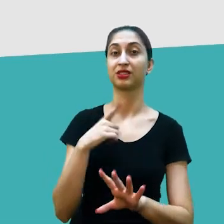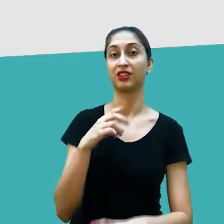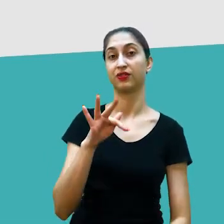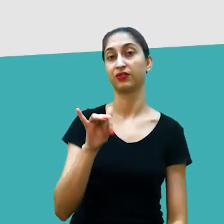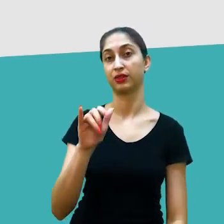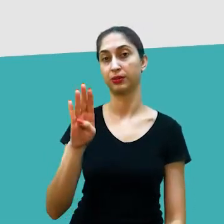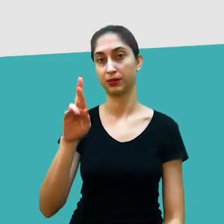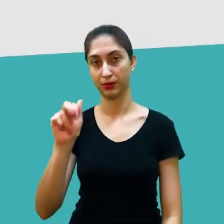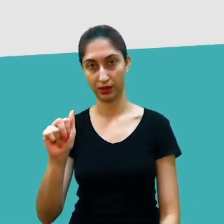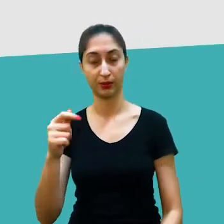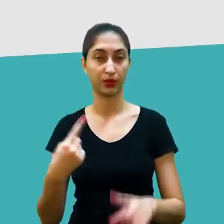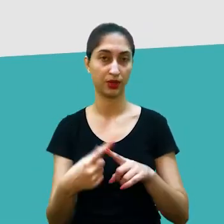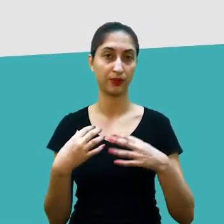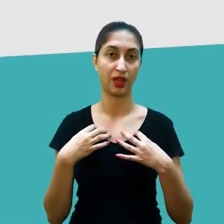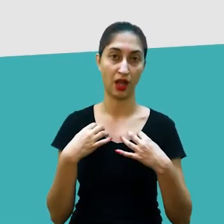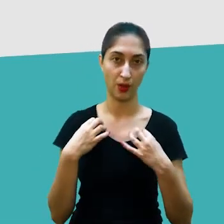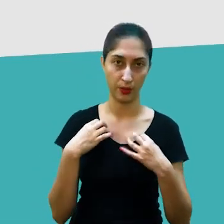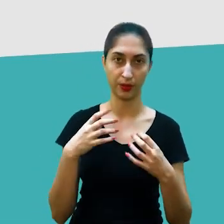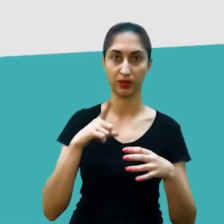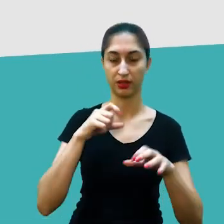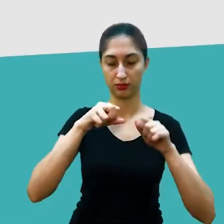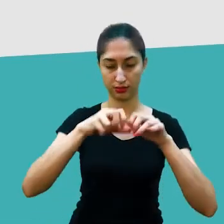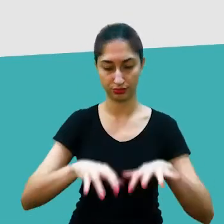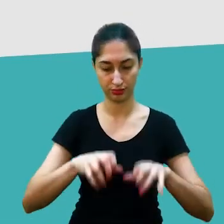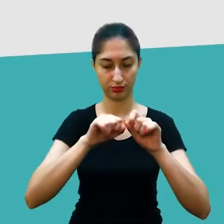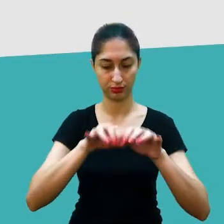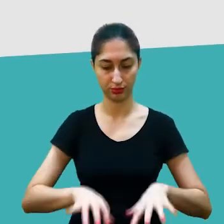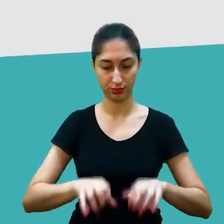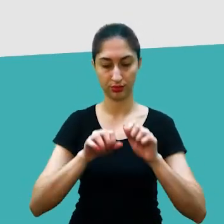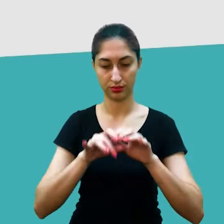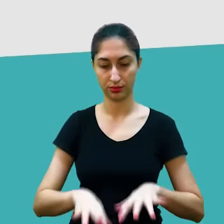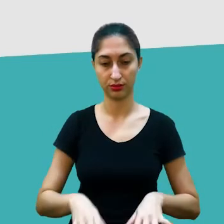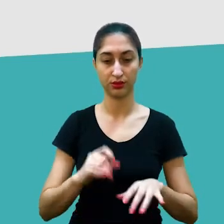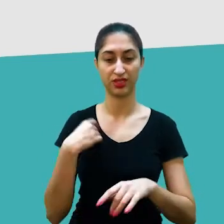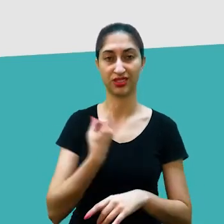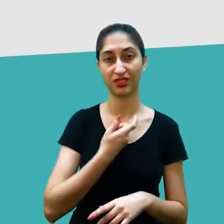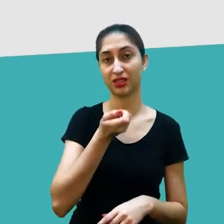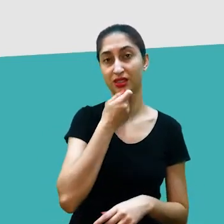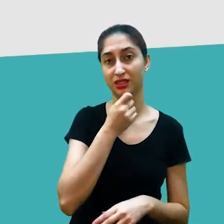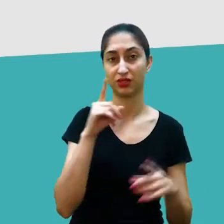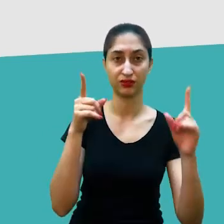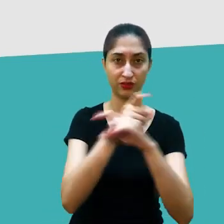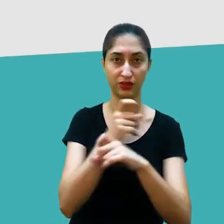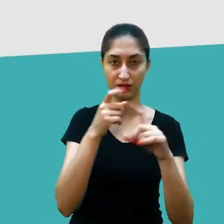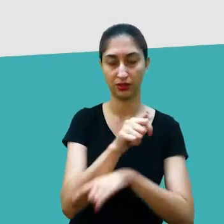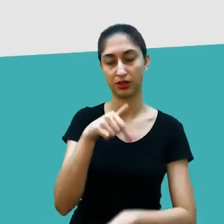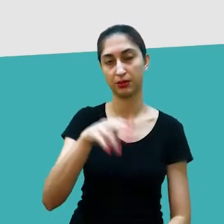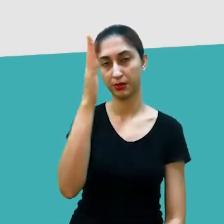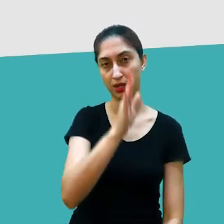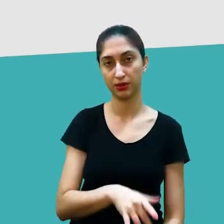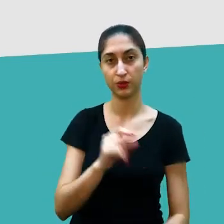A roupa é literalmente triturada, moída, né? A gente ainda tem umas dificuldades grandes ainda no Brasil, que é